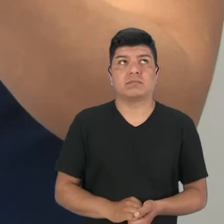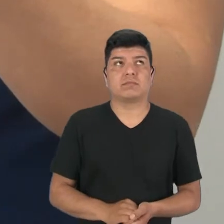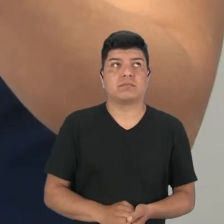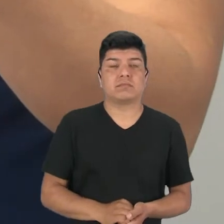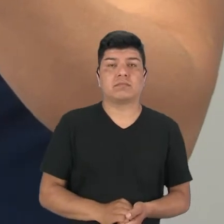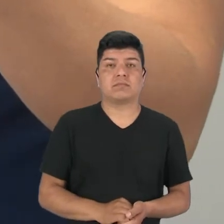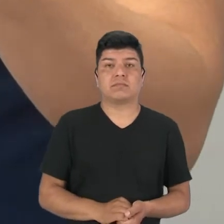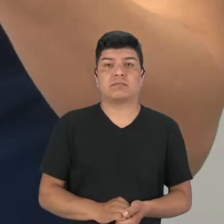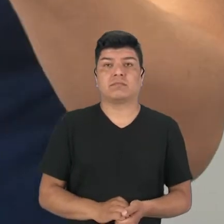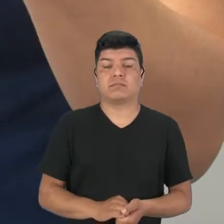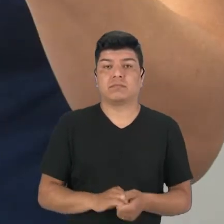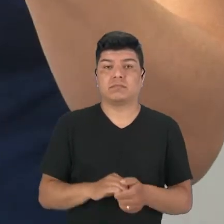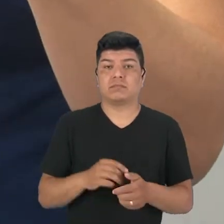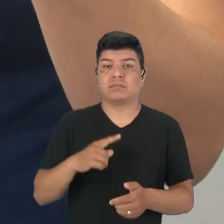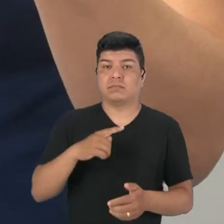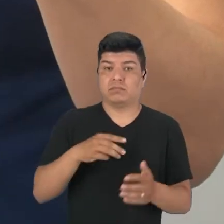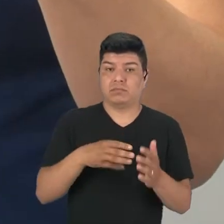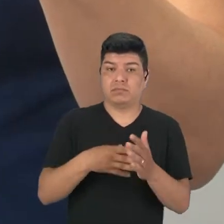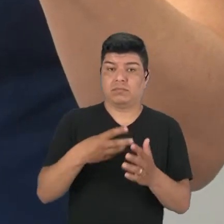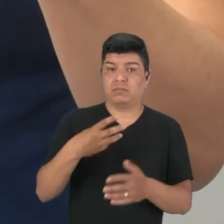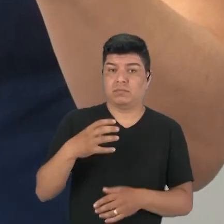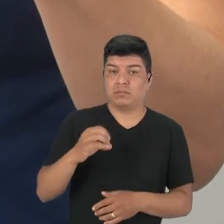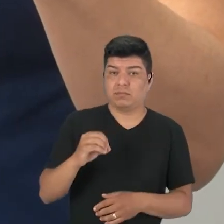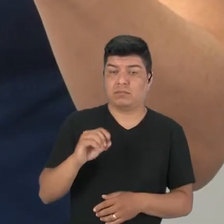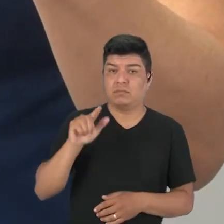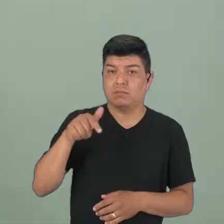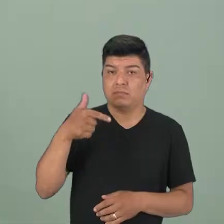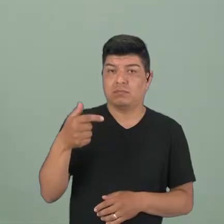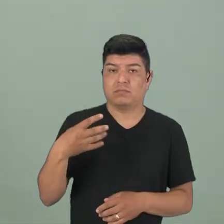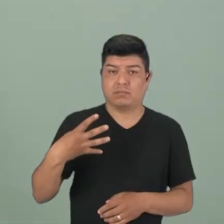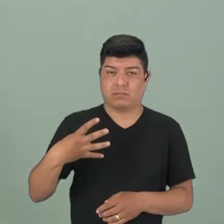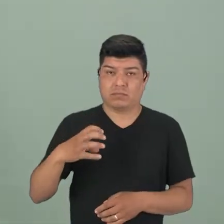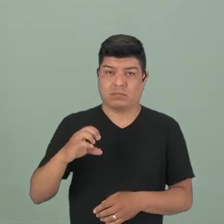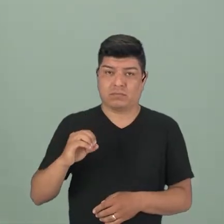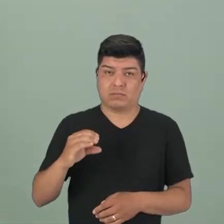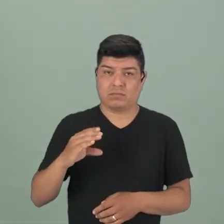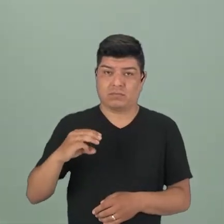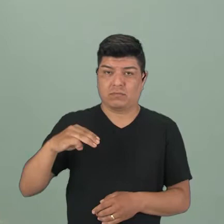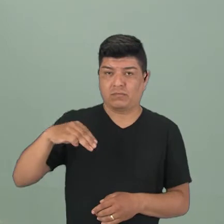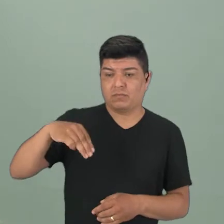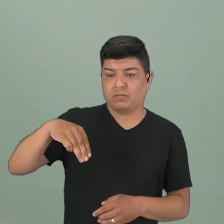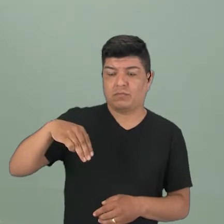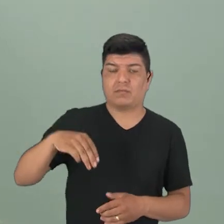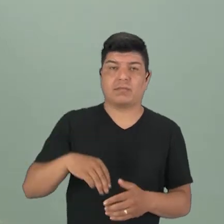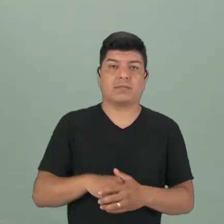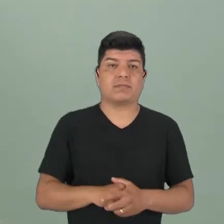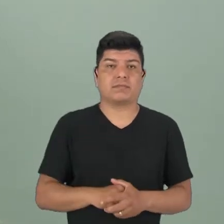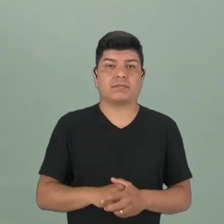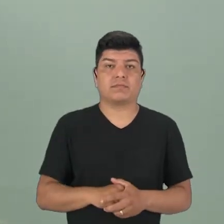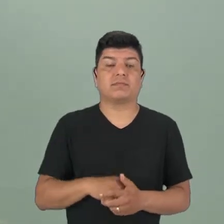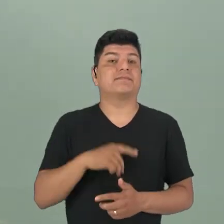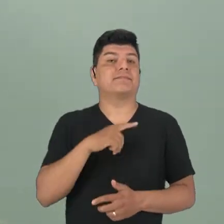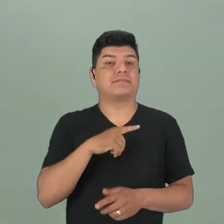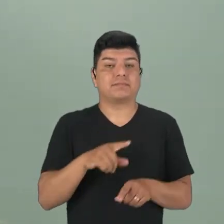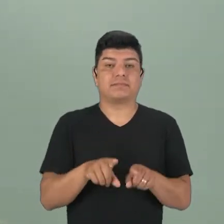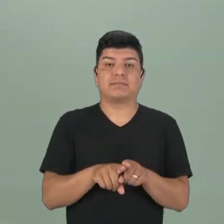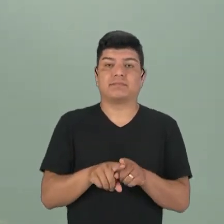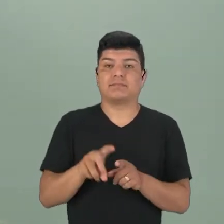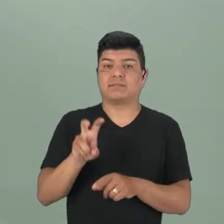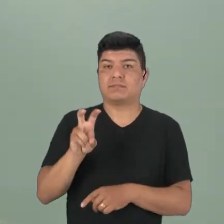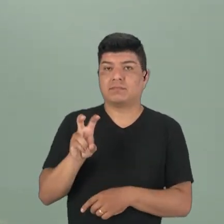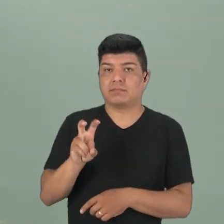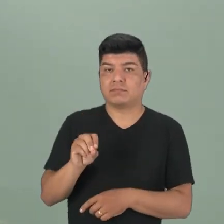Essa foi até 30 e essa vai até o 40, ok? E aqui eu tenho de 50, olha